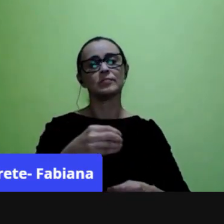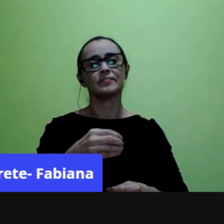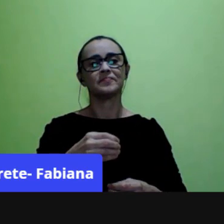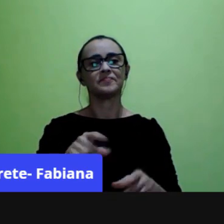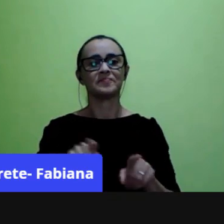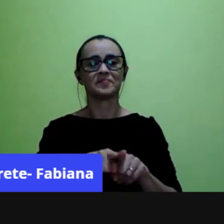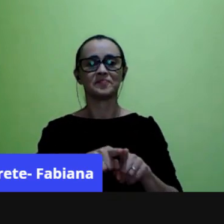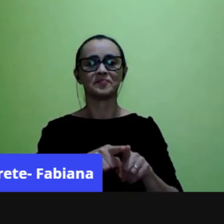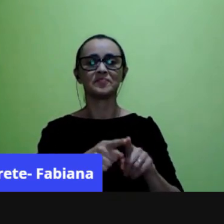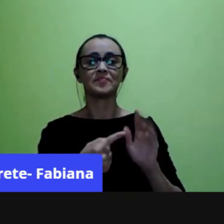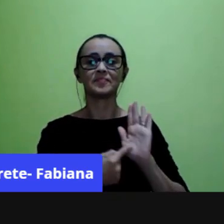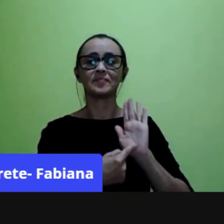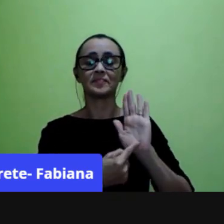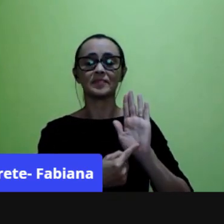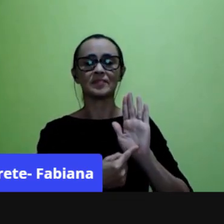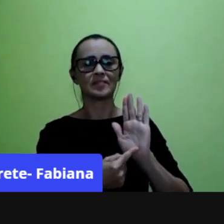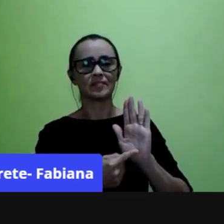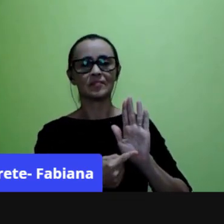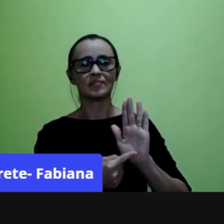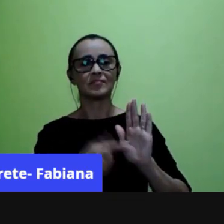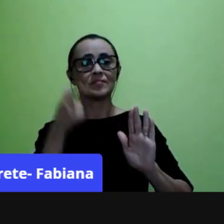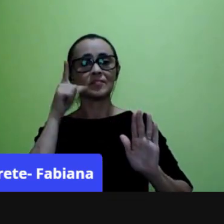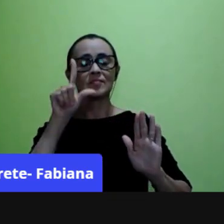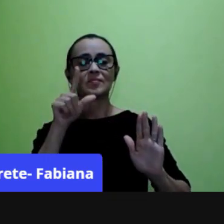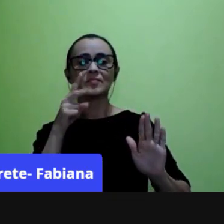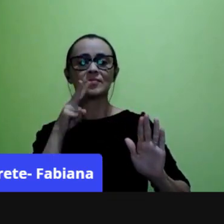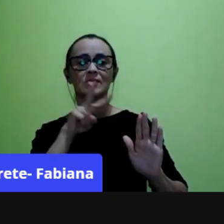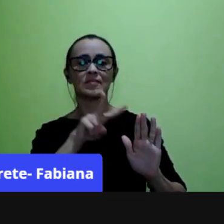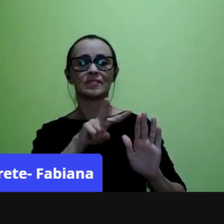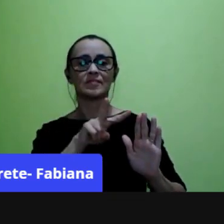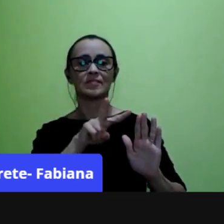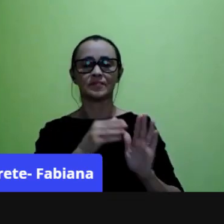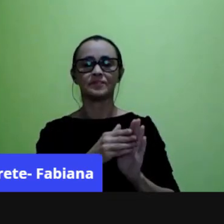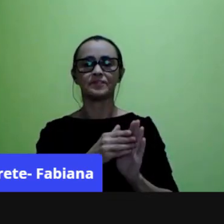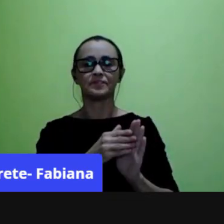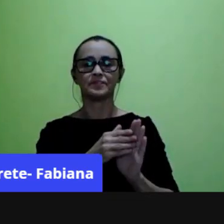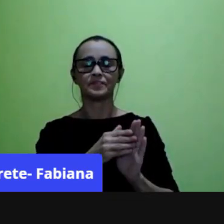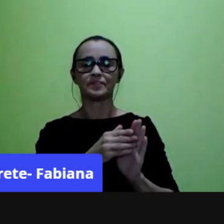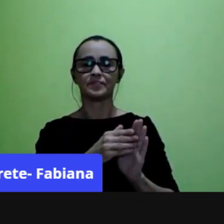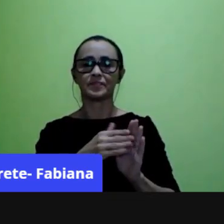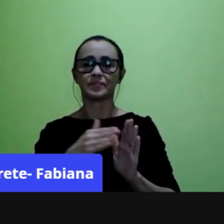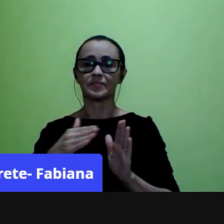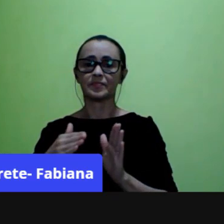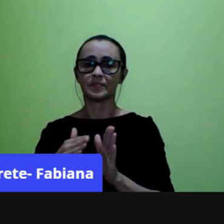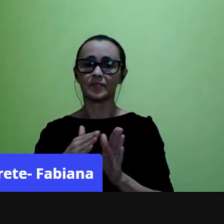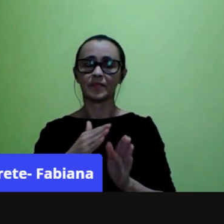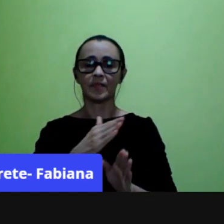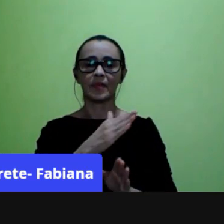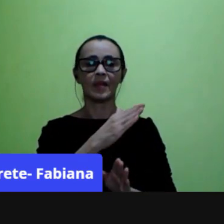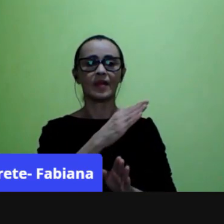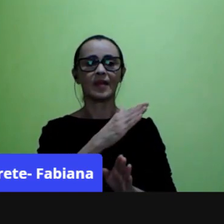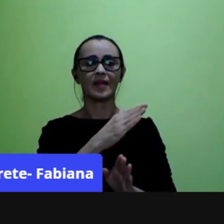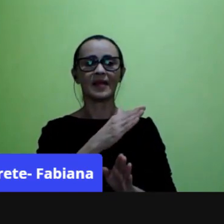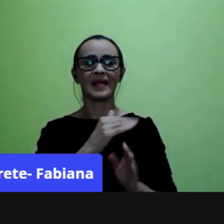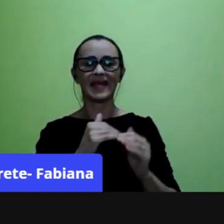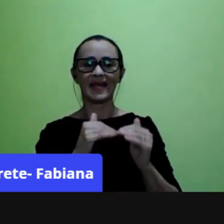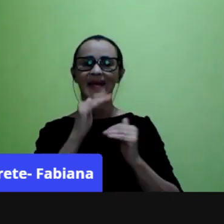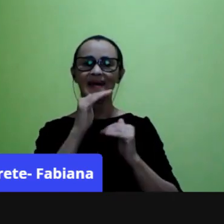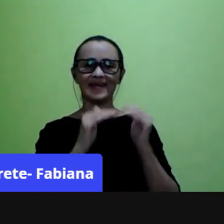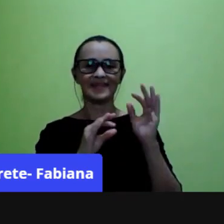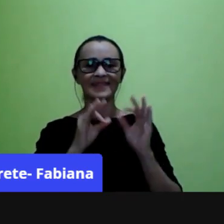aparecer aqui, isso, uma luz a sua diagonal acima,